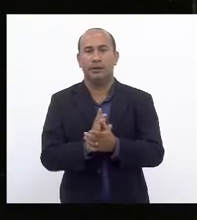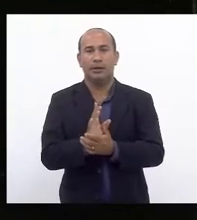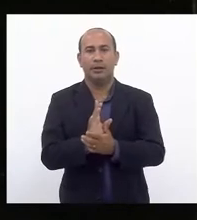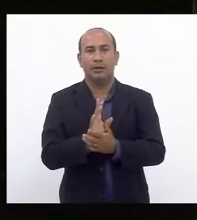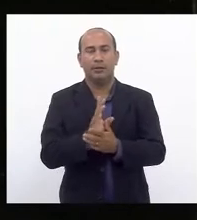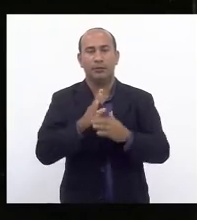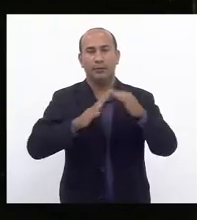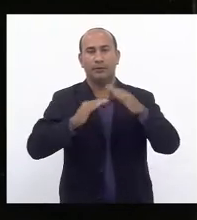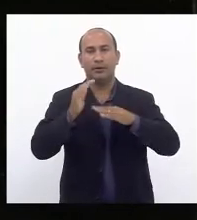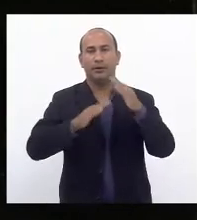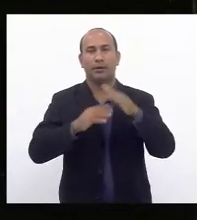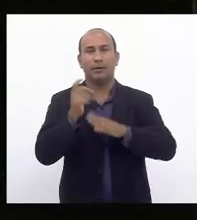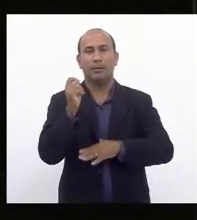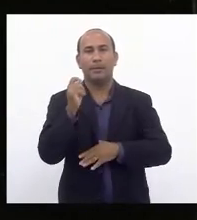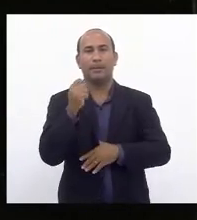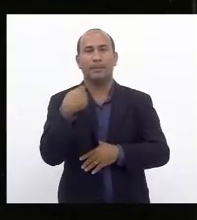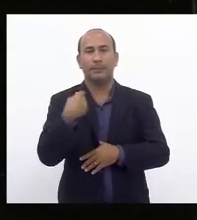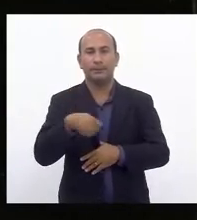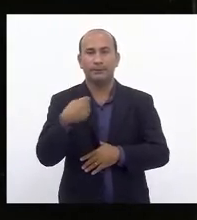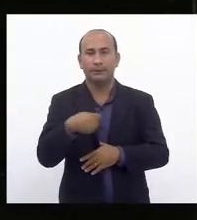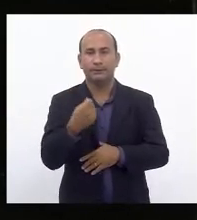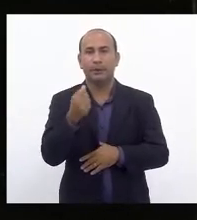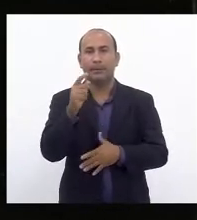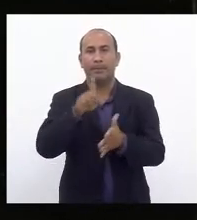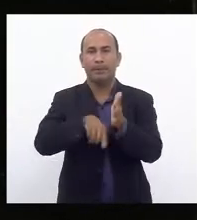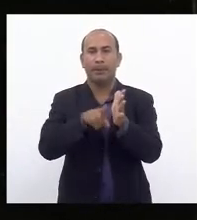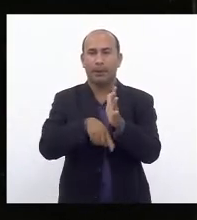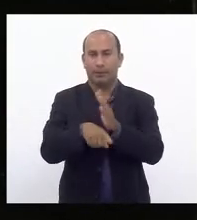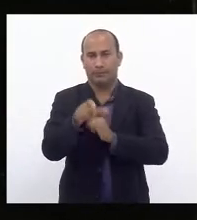funcionários que devem baratear o valor do plano.